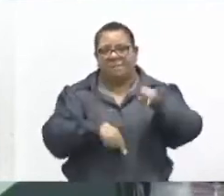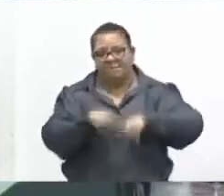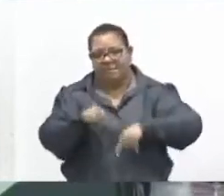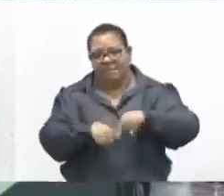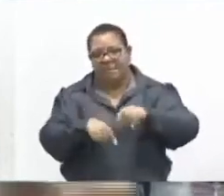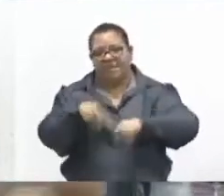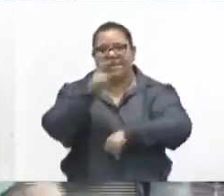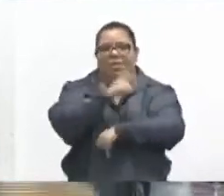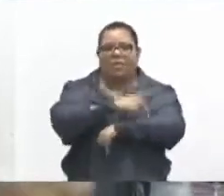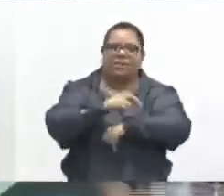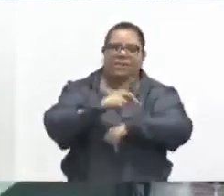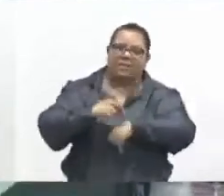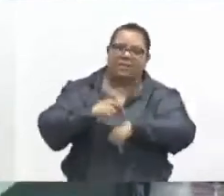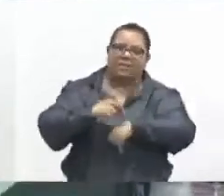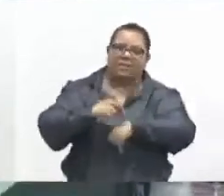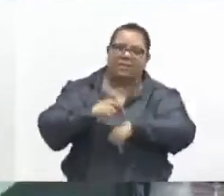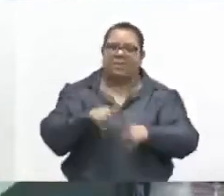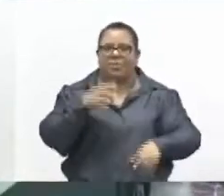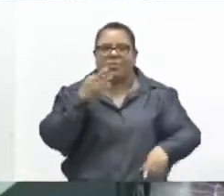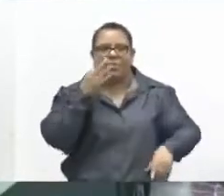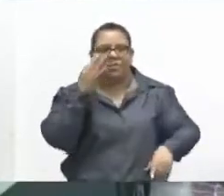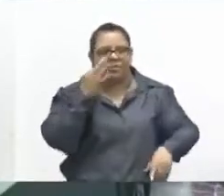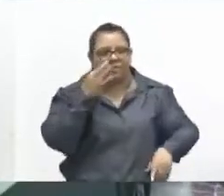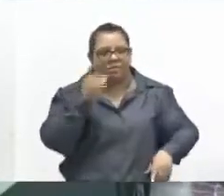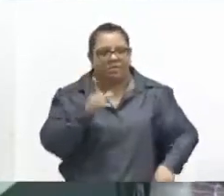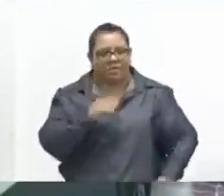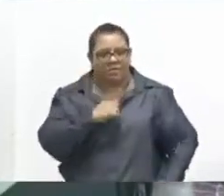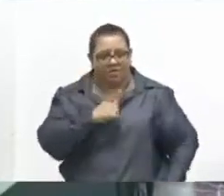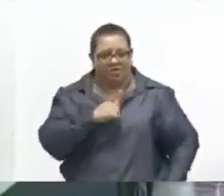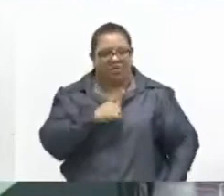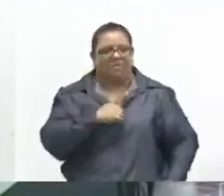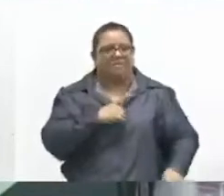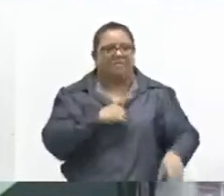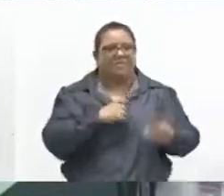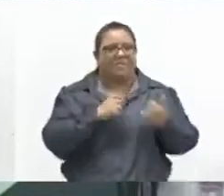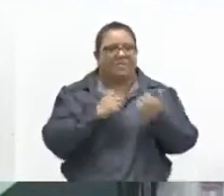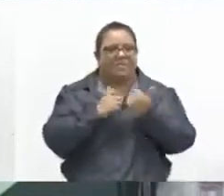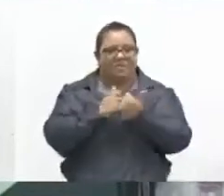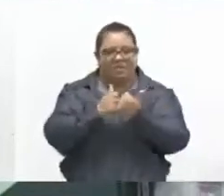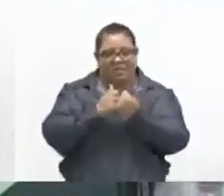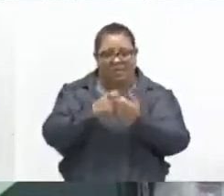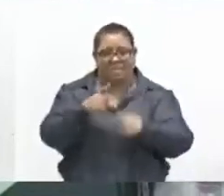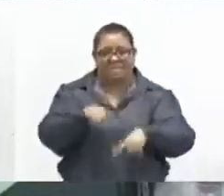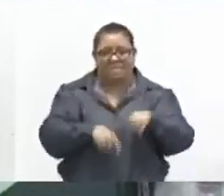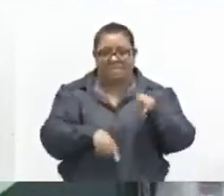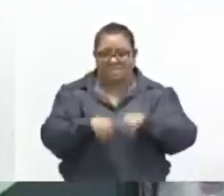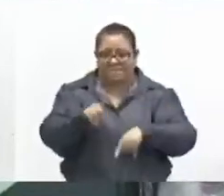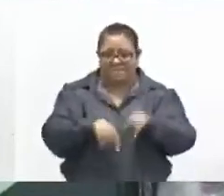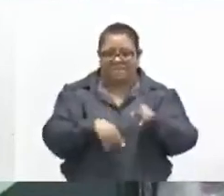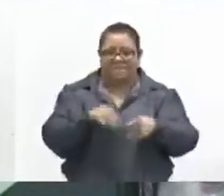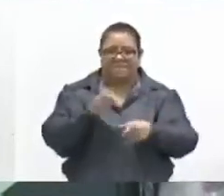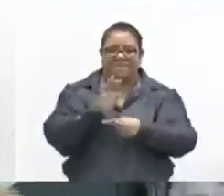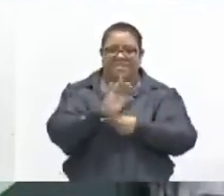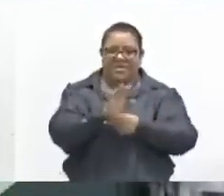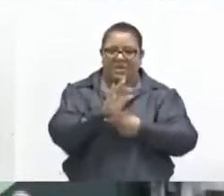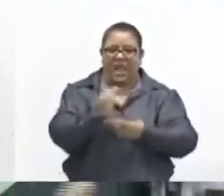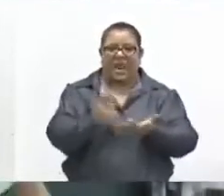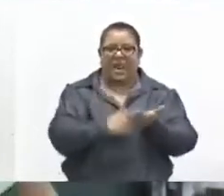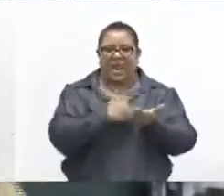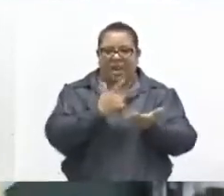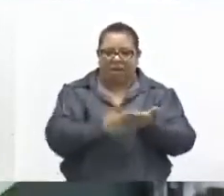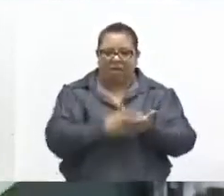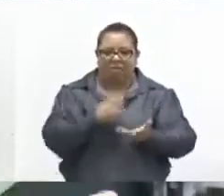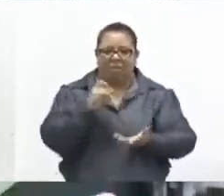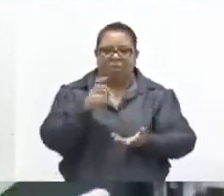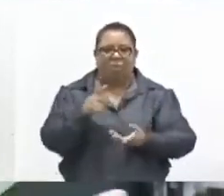pedagógico, a UFMT ela tinha um auxílio, que era auxílio material pedagógico para estudantes que tinham que comprar algum livro ou material